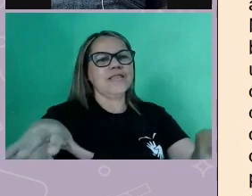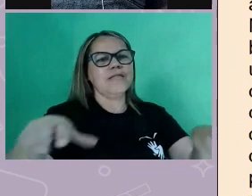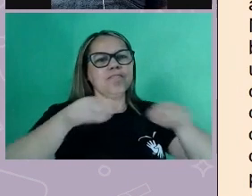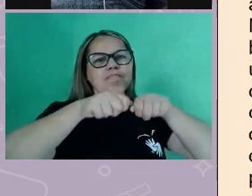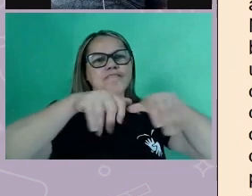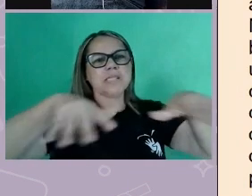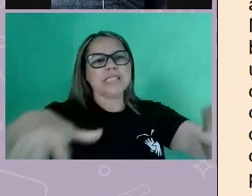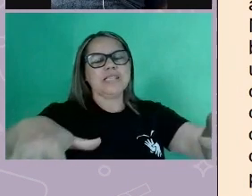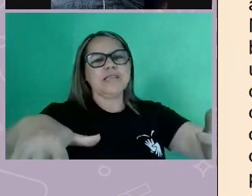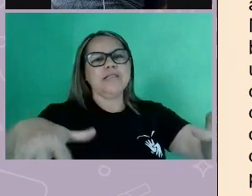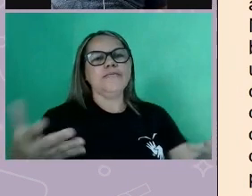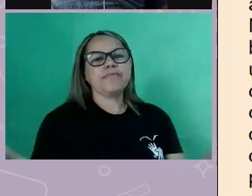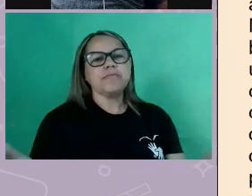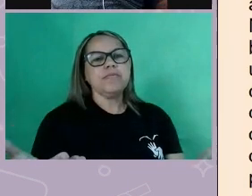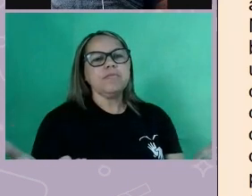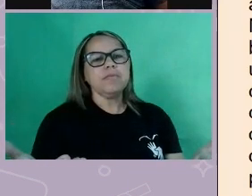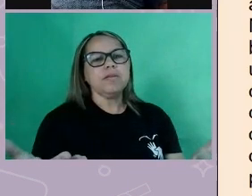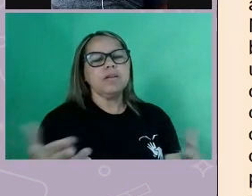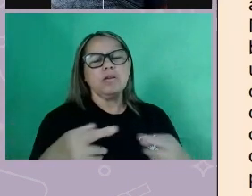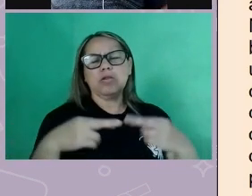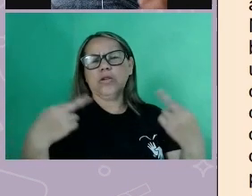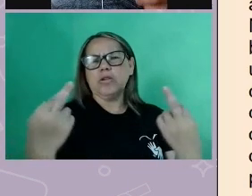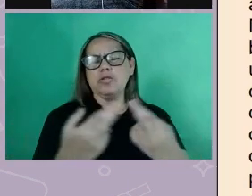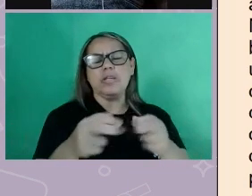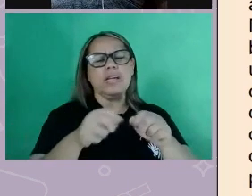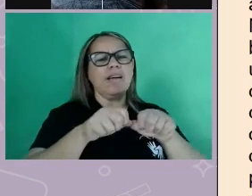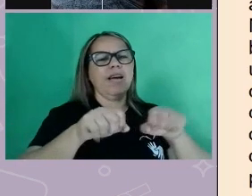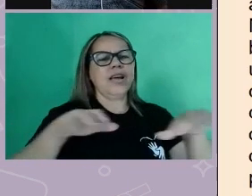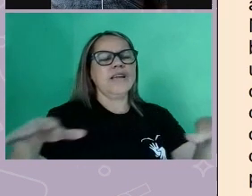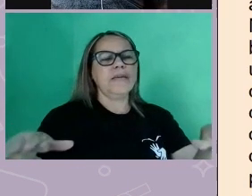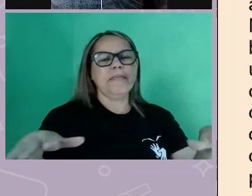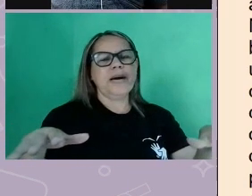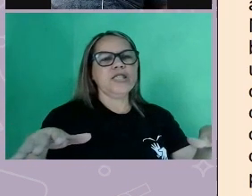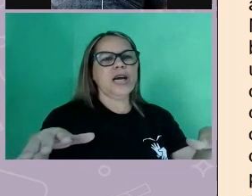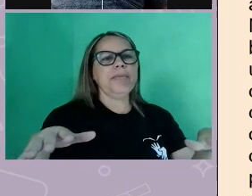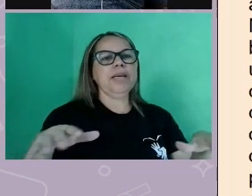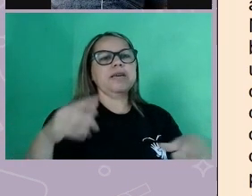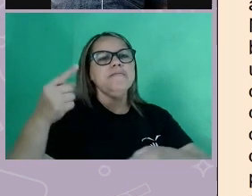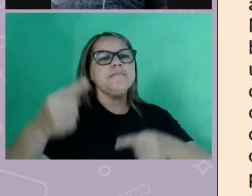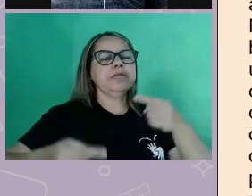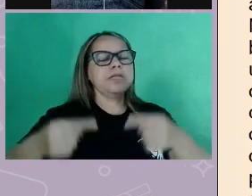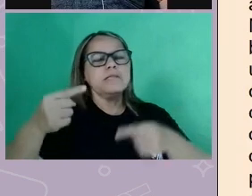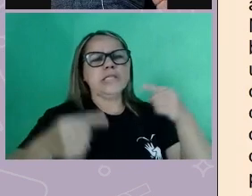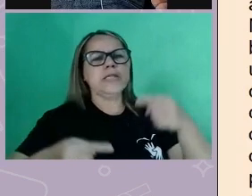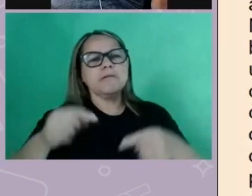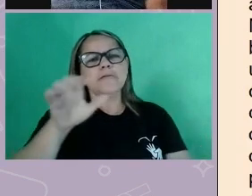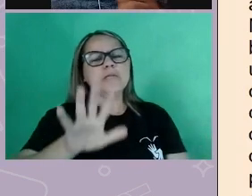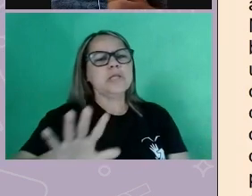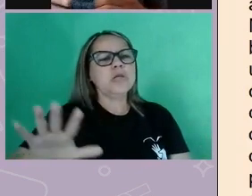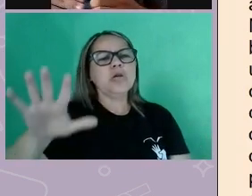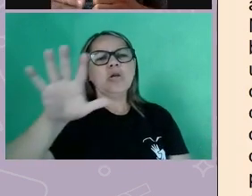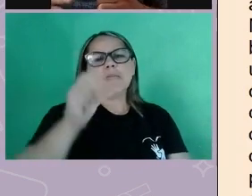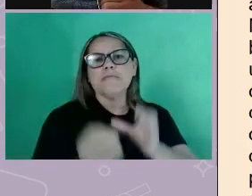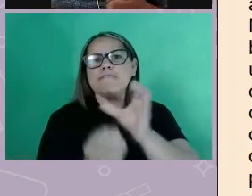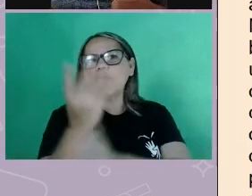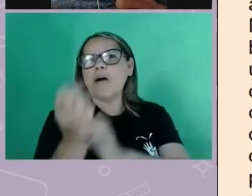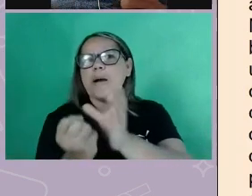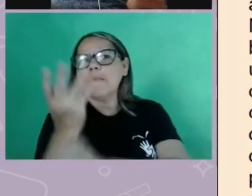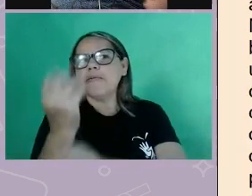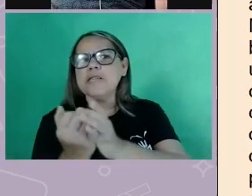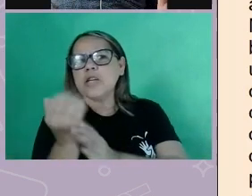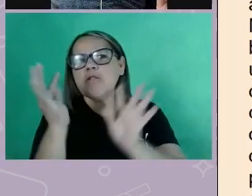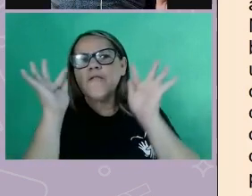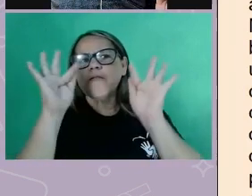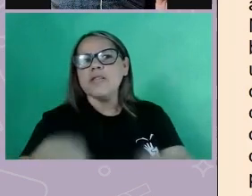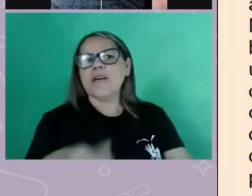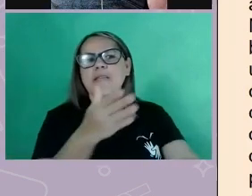os grandes reinos as grandes unidades políticas na Europa Ocidental elas vão surgindo no final da Idade Média